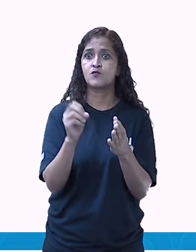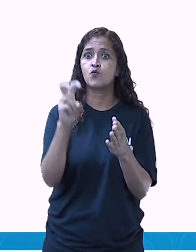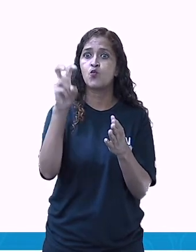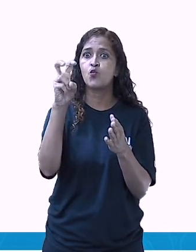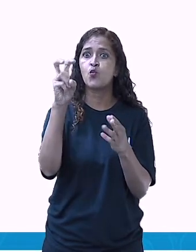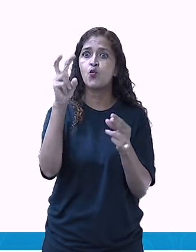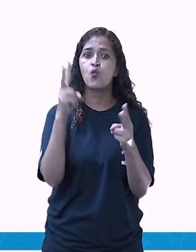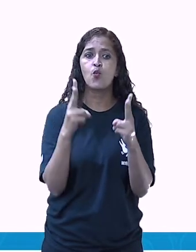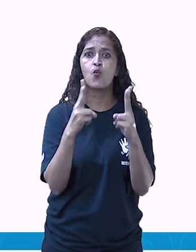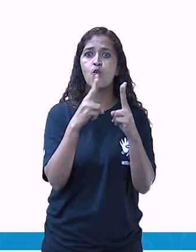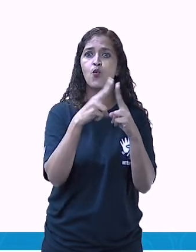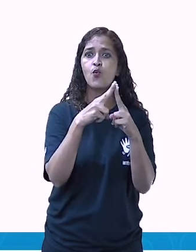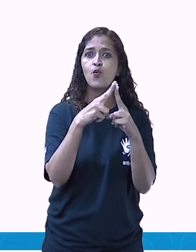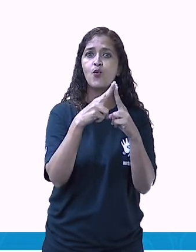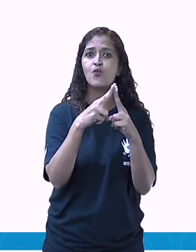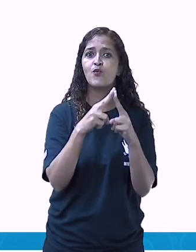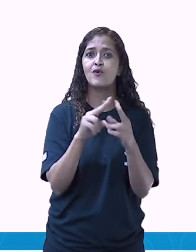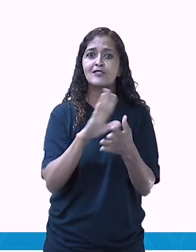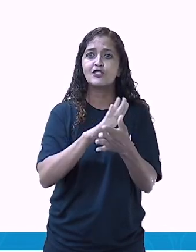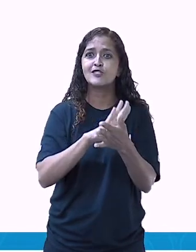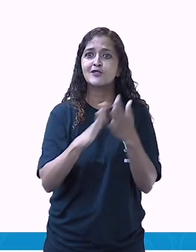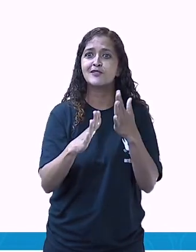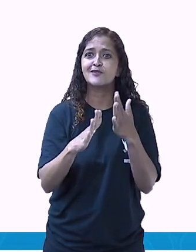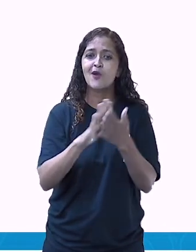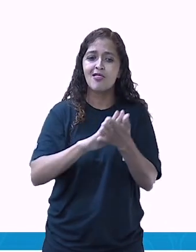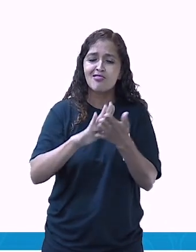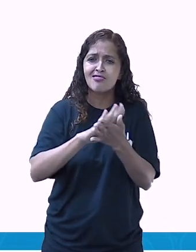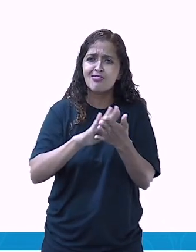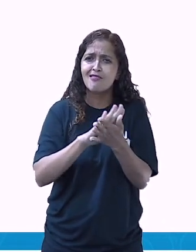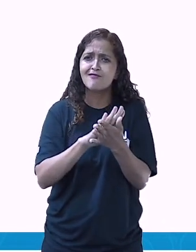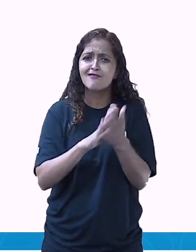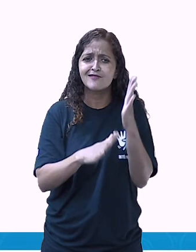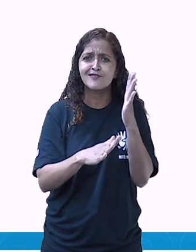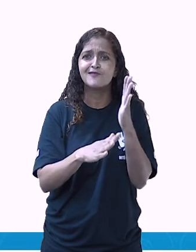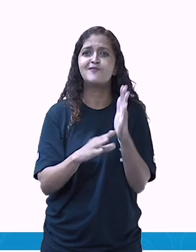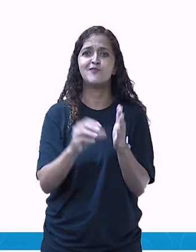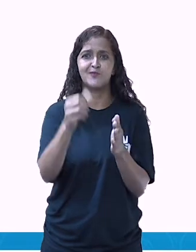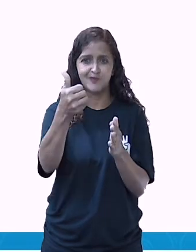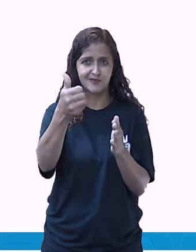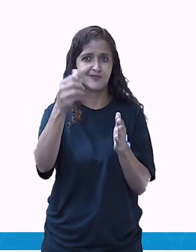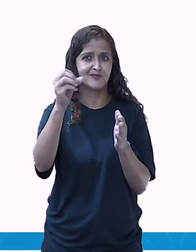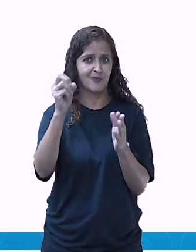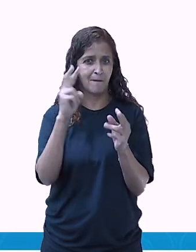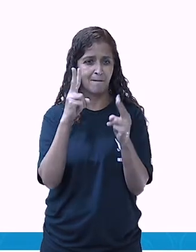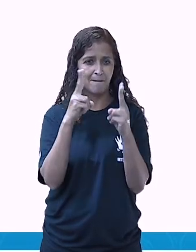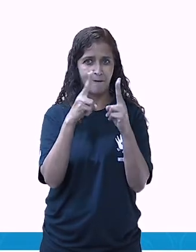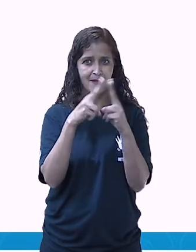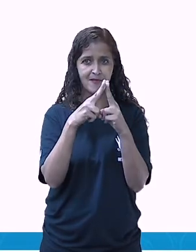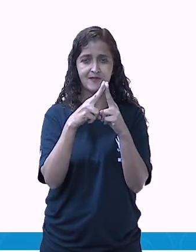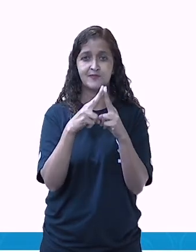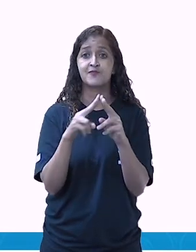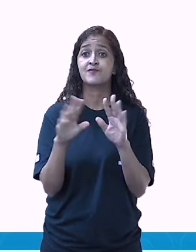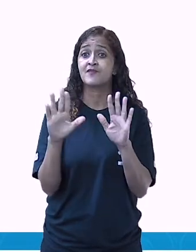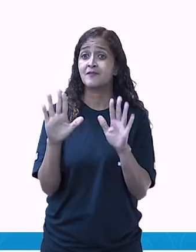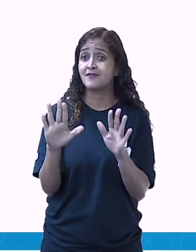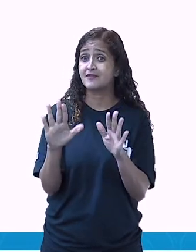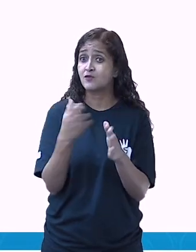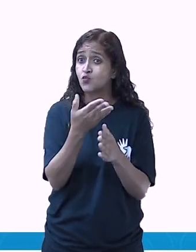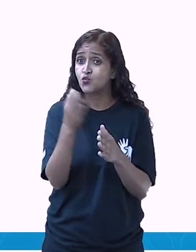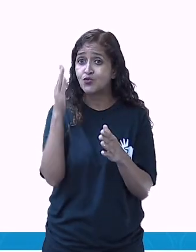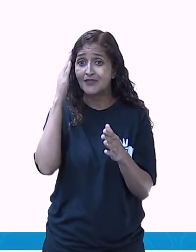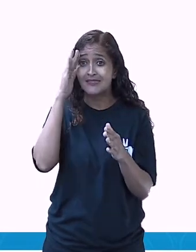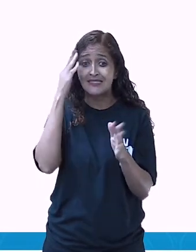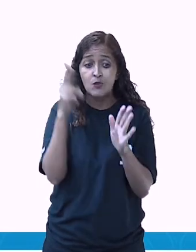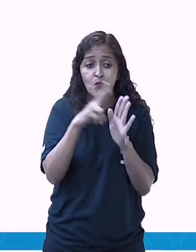5 pares e não sobrou nada, foi exato. Então, o 10 é par. Mas para isso aí, existe